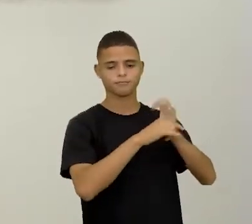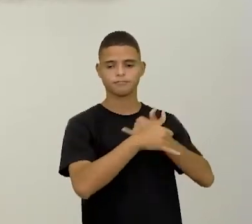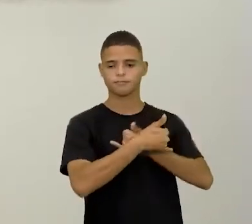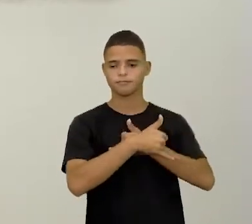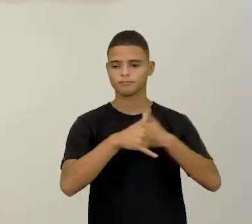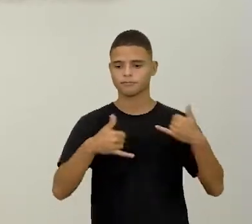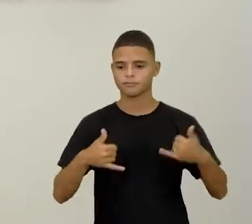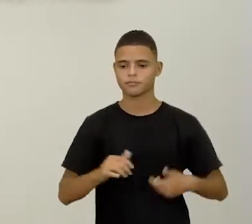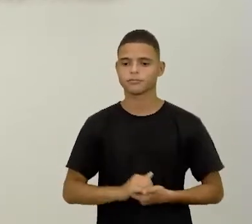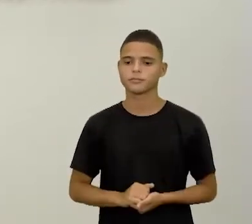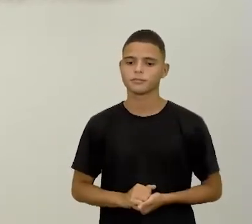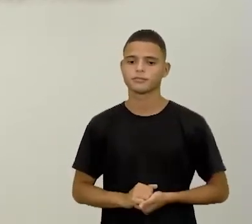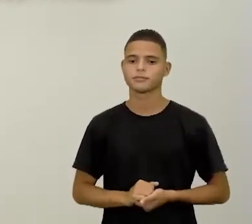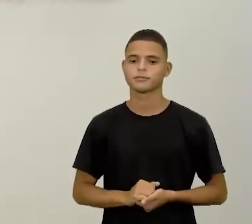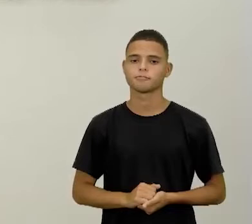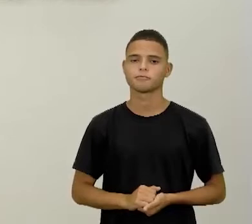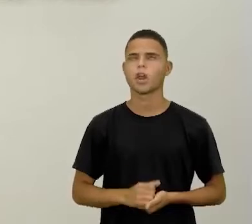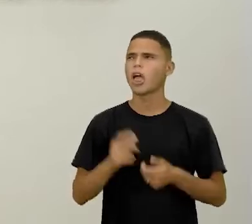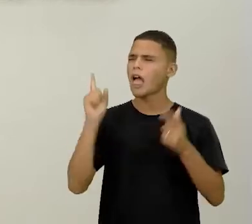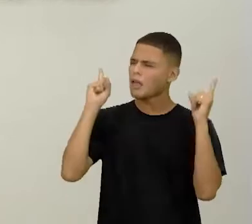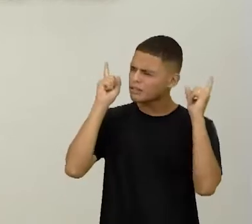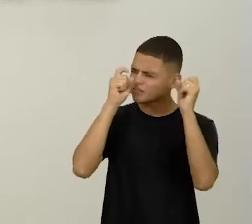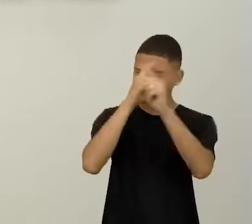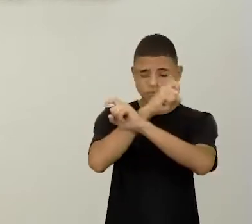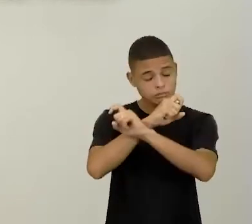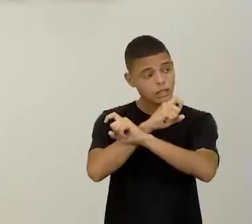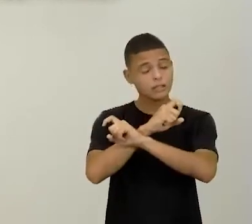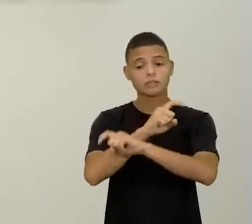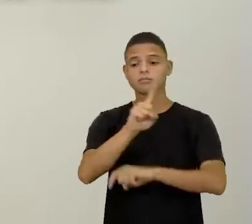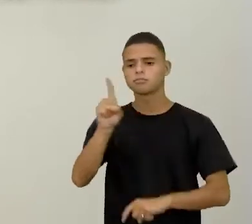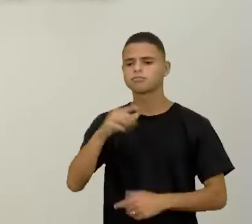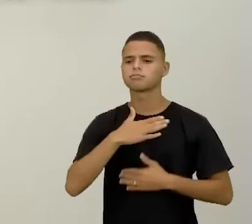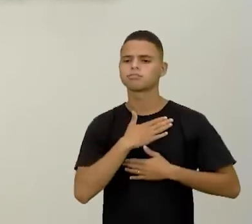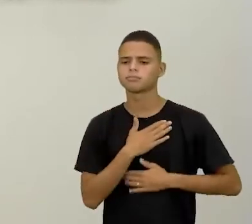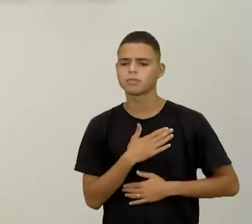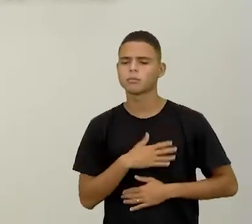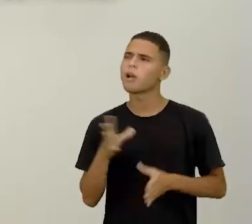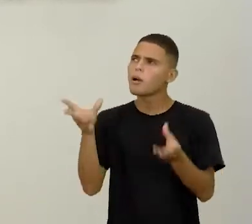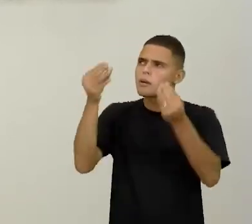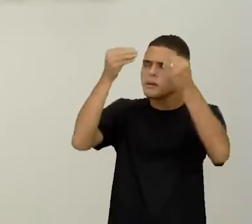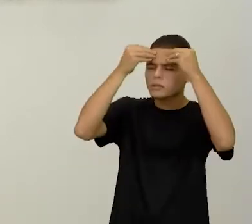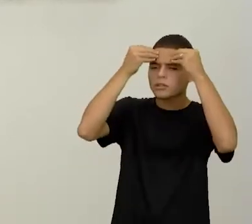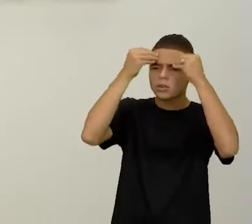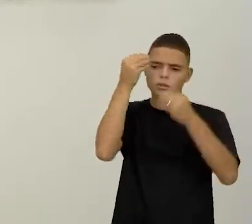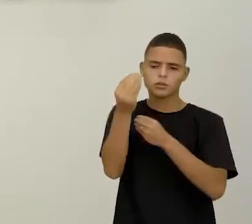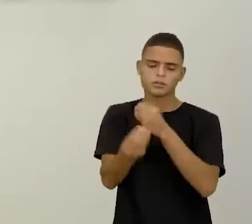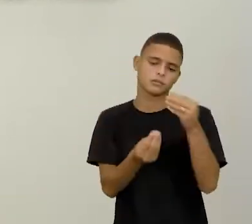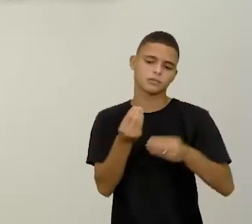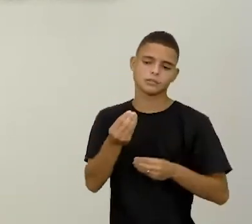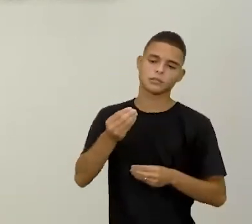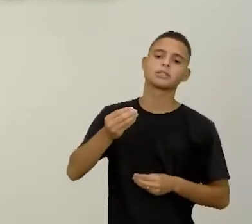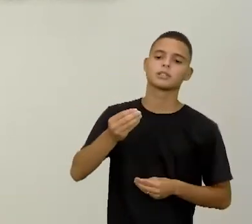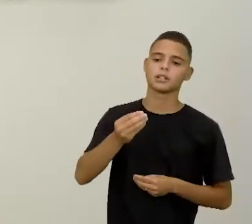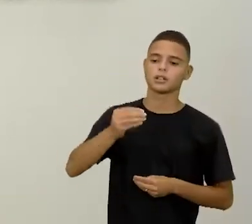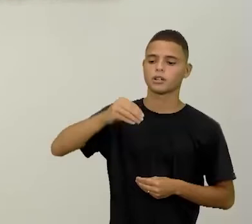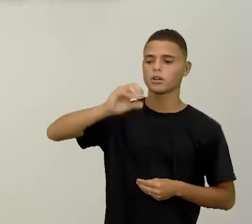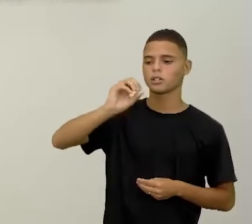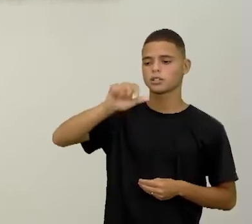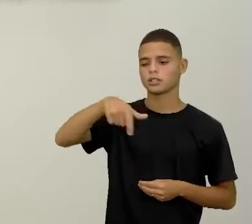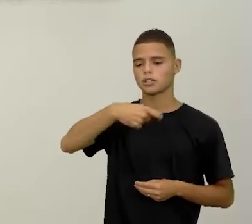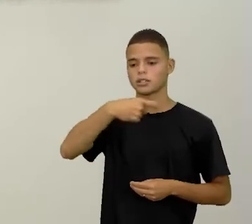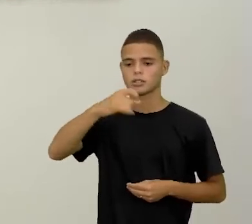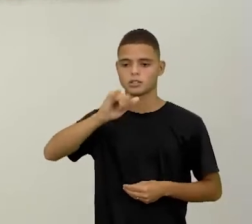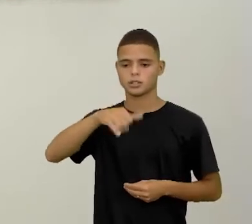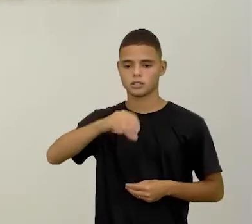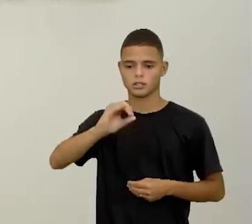tipo, aquela coisa, nossa, é um negócio muito difícil. Não é. Como que eu gravo isso? É um hidrogênio